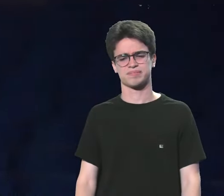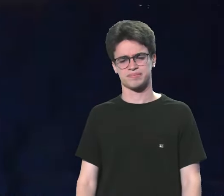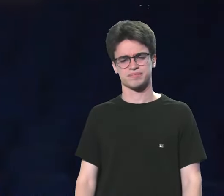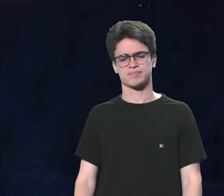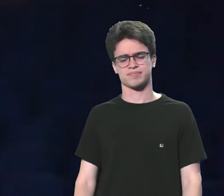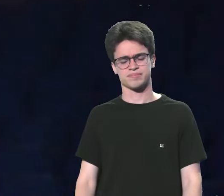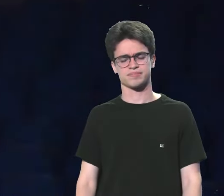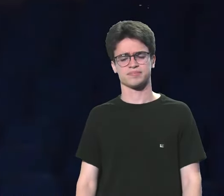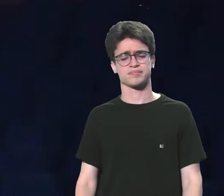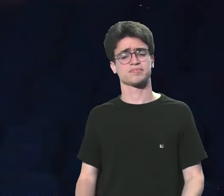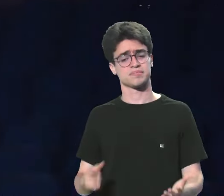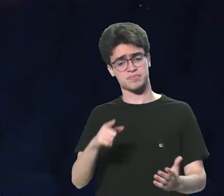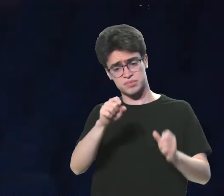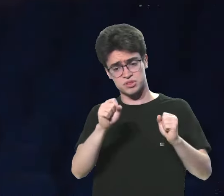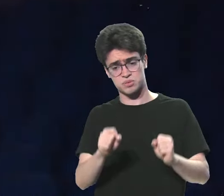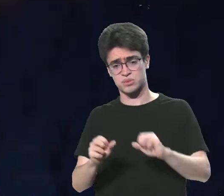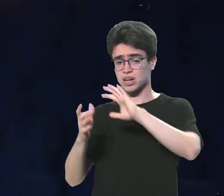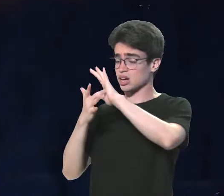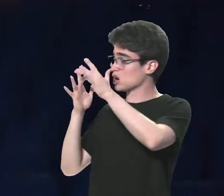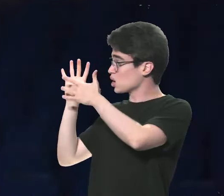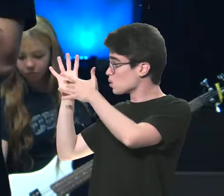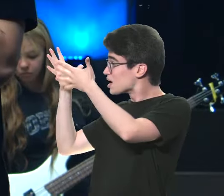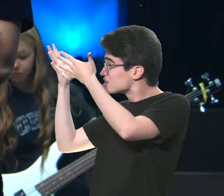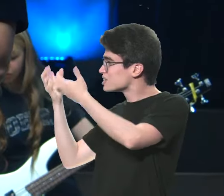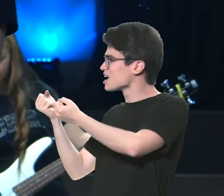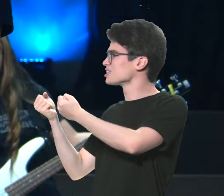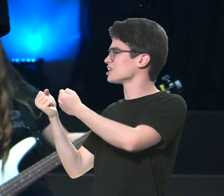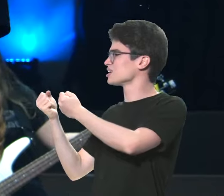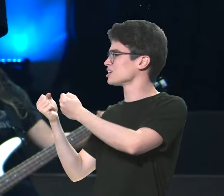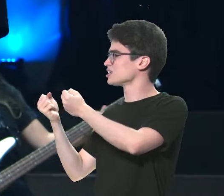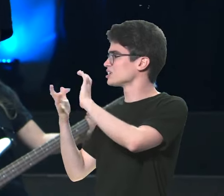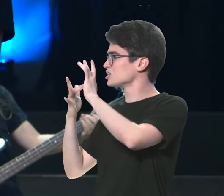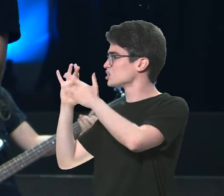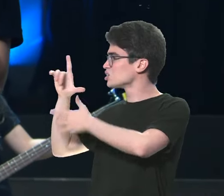viveu suba a escada descida por